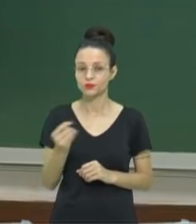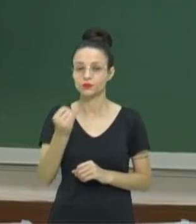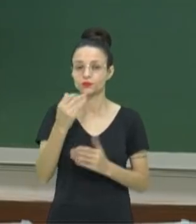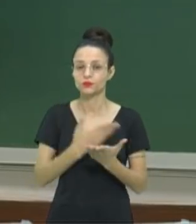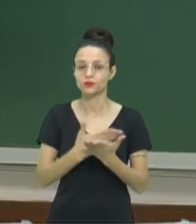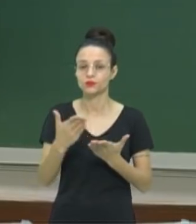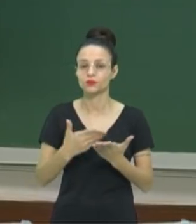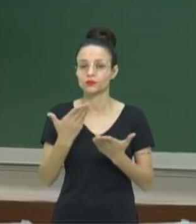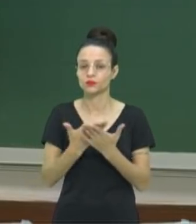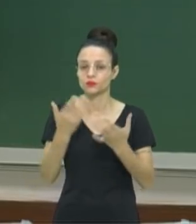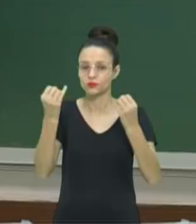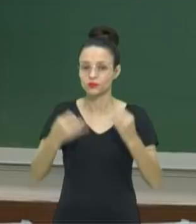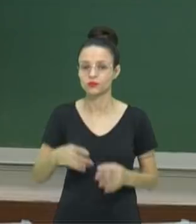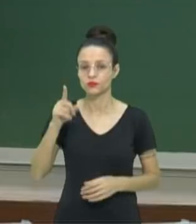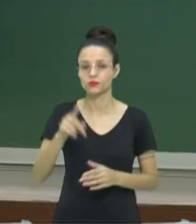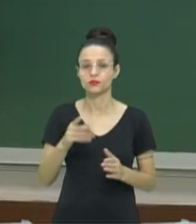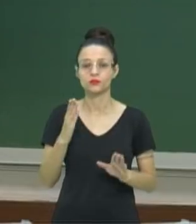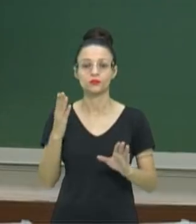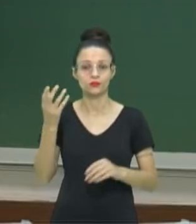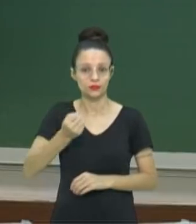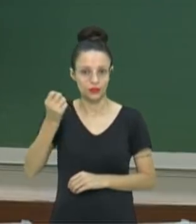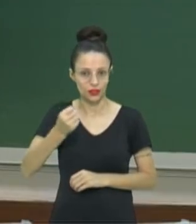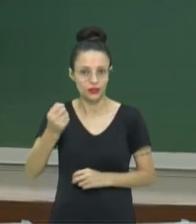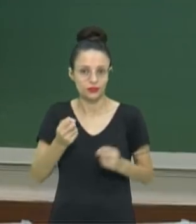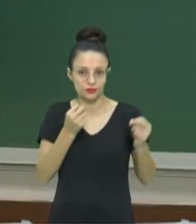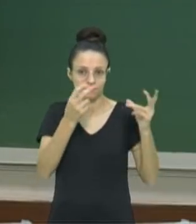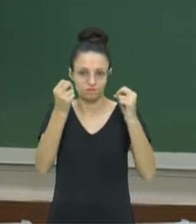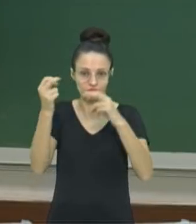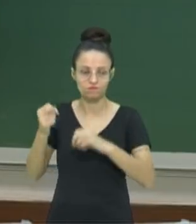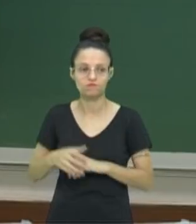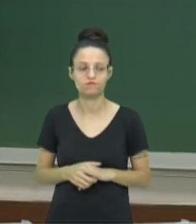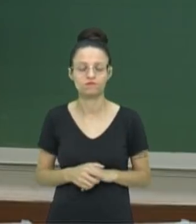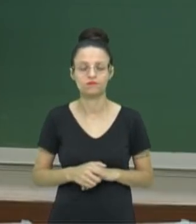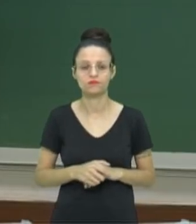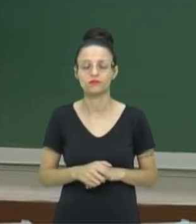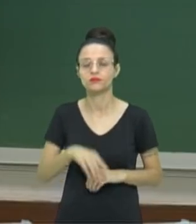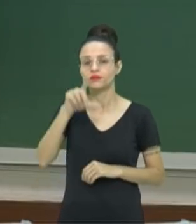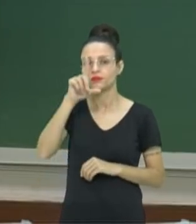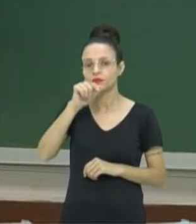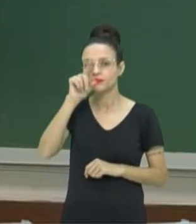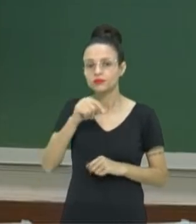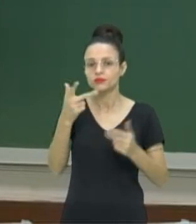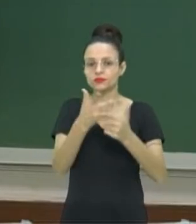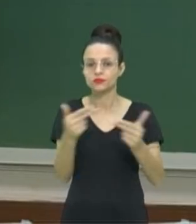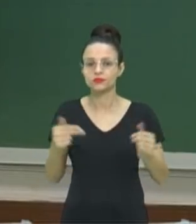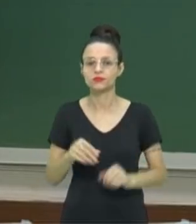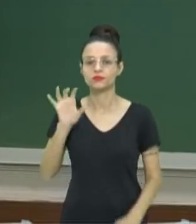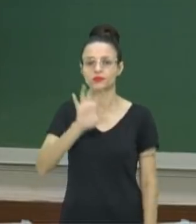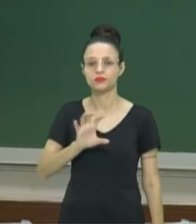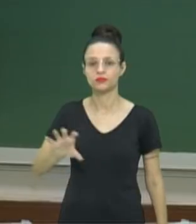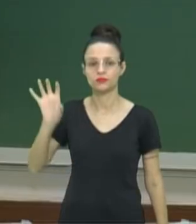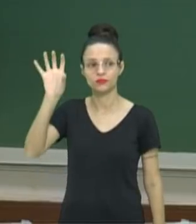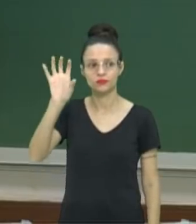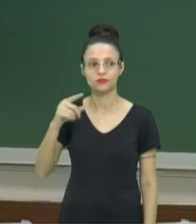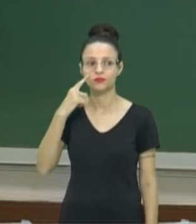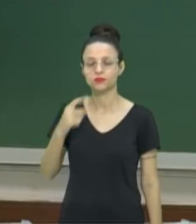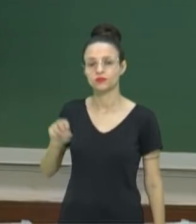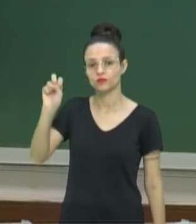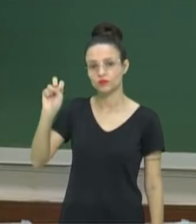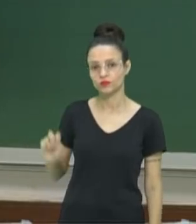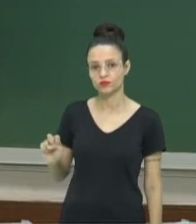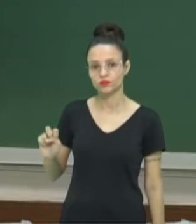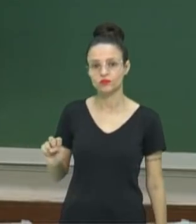no início da aula é a produção de leite, certo? A criação de aves ali por regiões. Então, a região